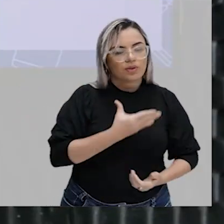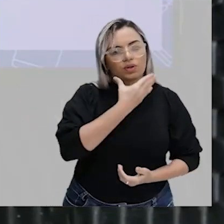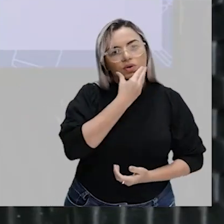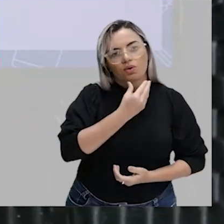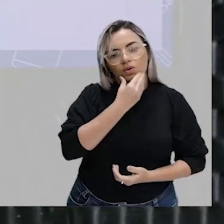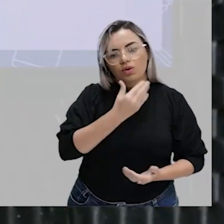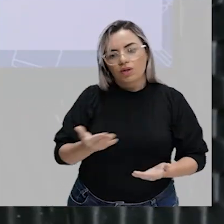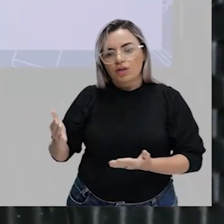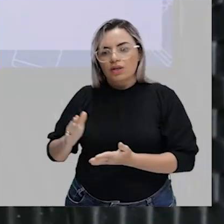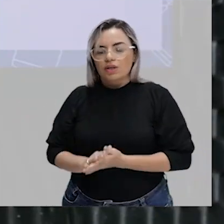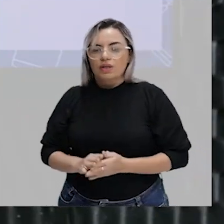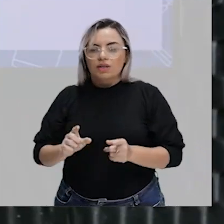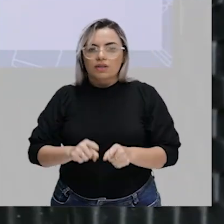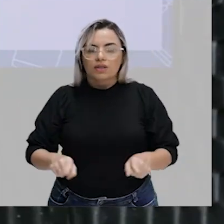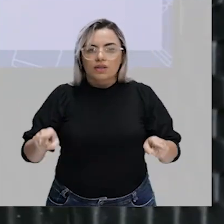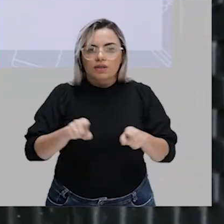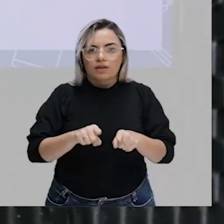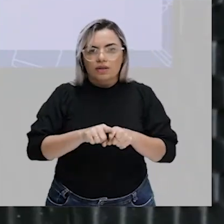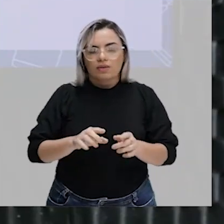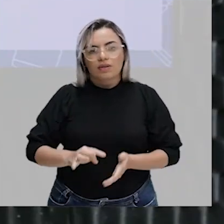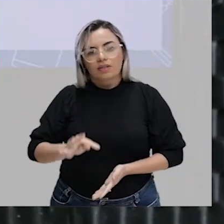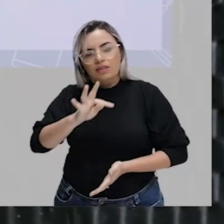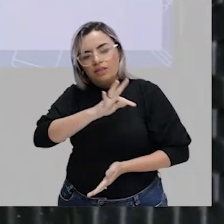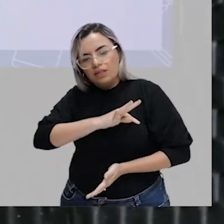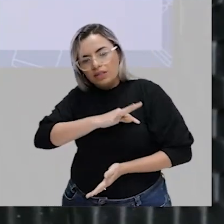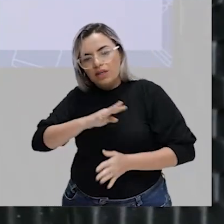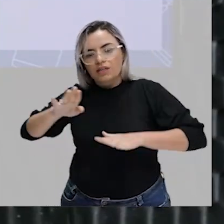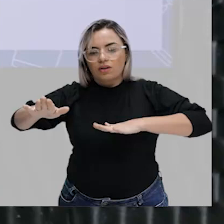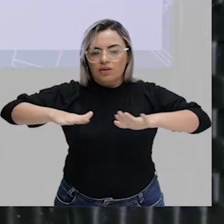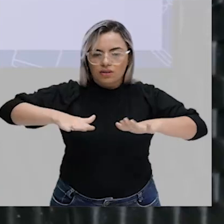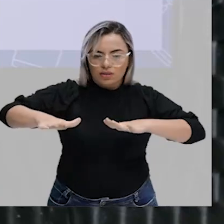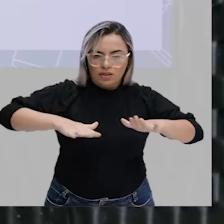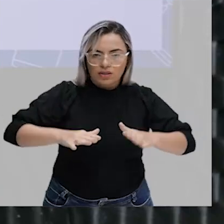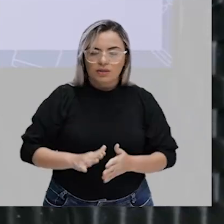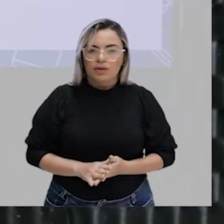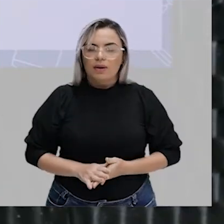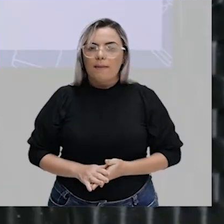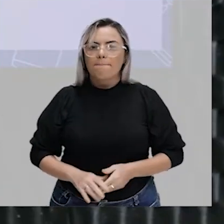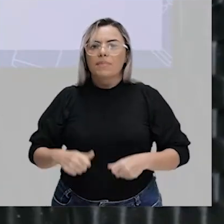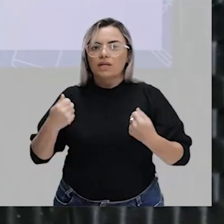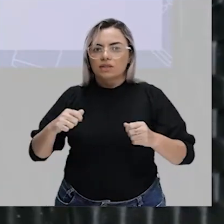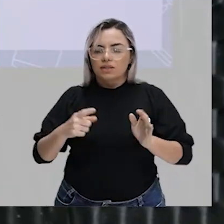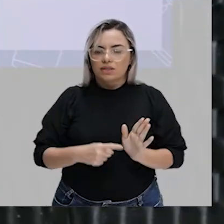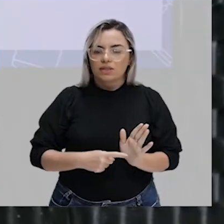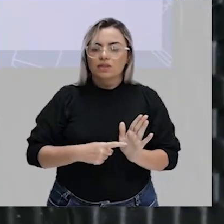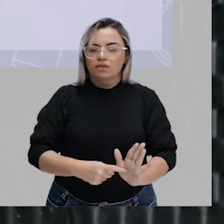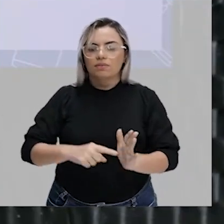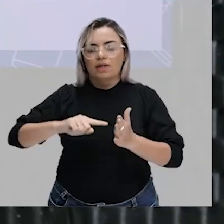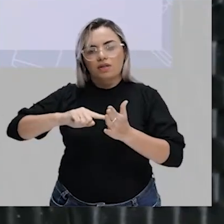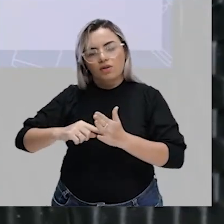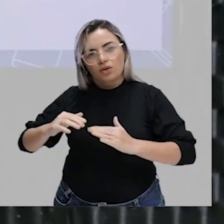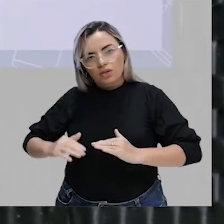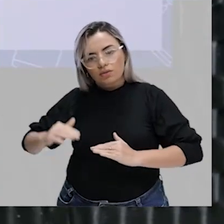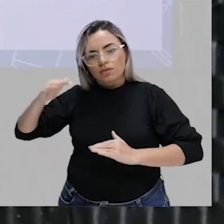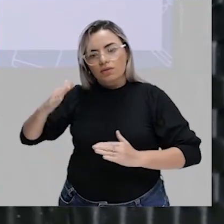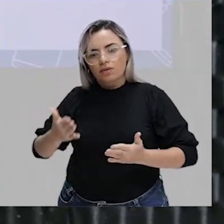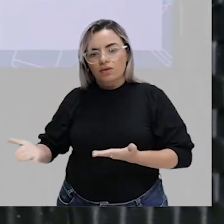realizados. Na apresentação, alguns movimentos são obrigatórios que devem acontecer nas suas apresentações.